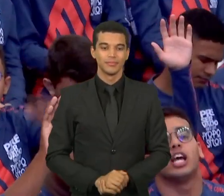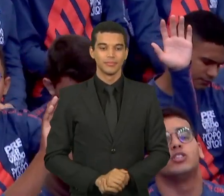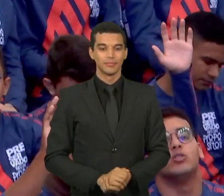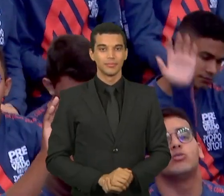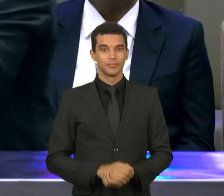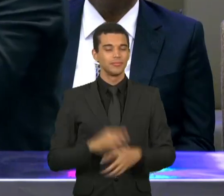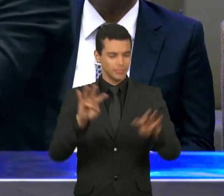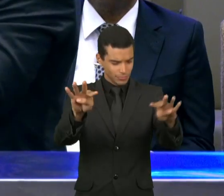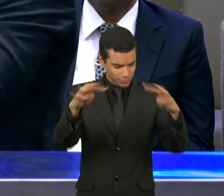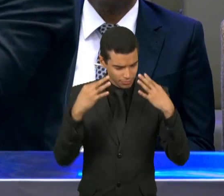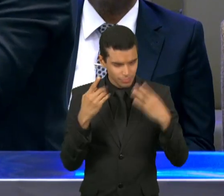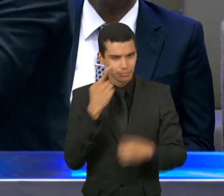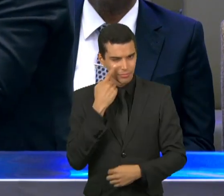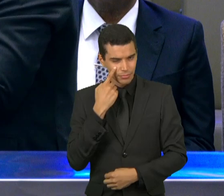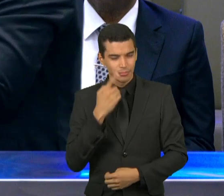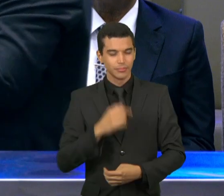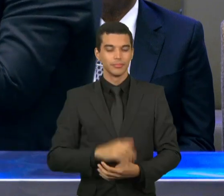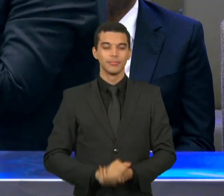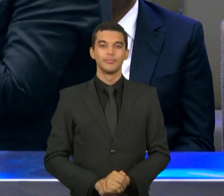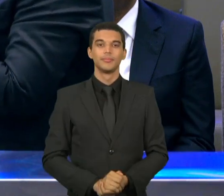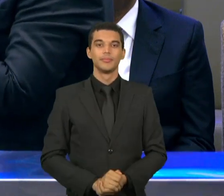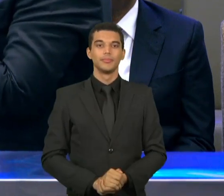Preste atenção, preste atenção.